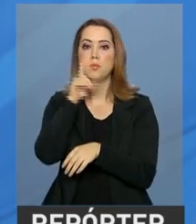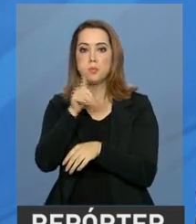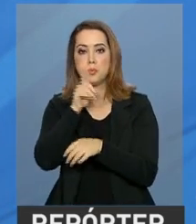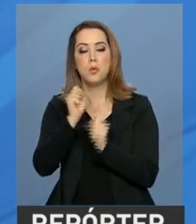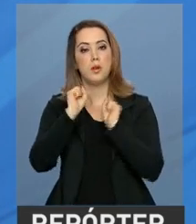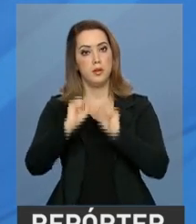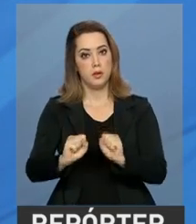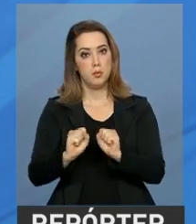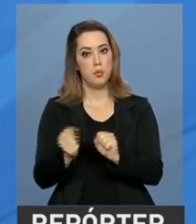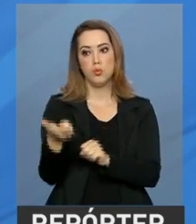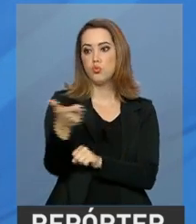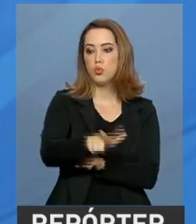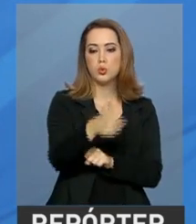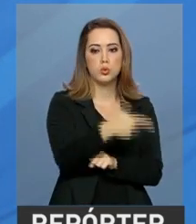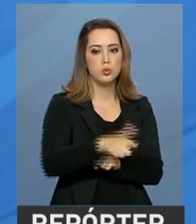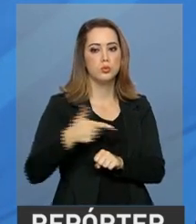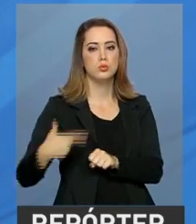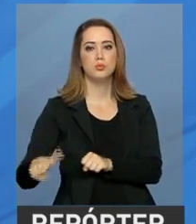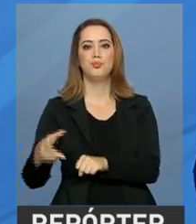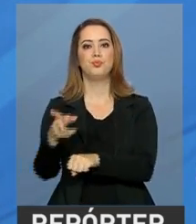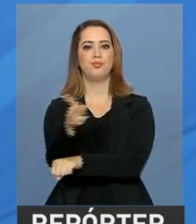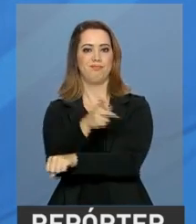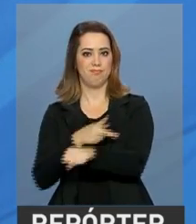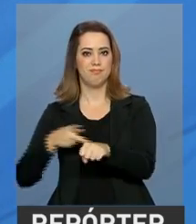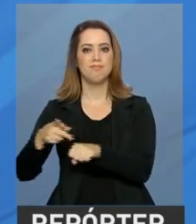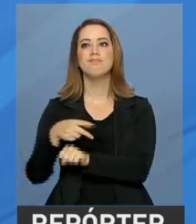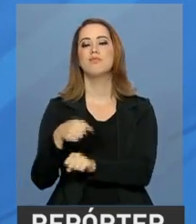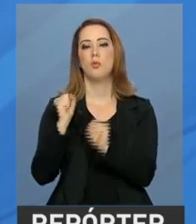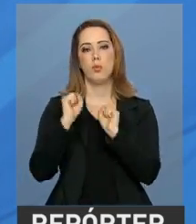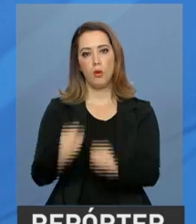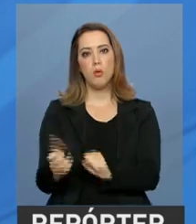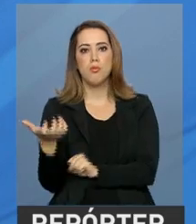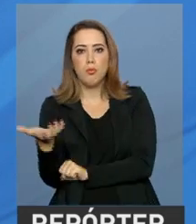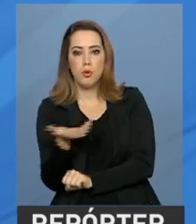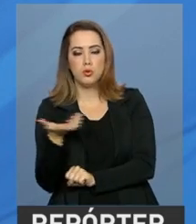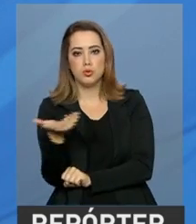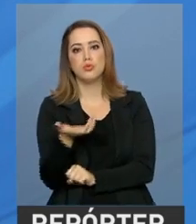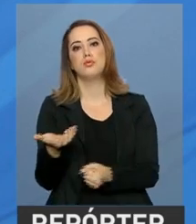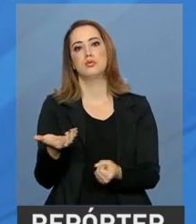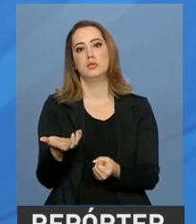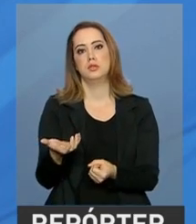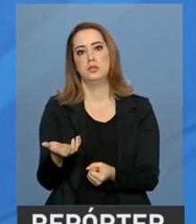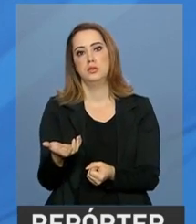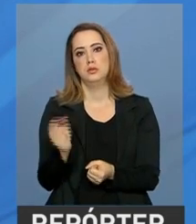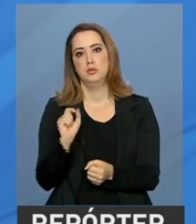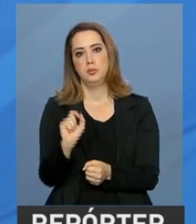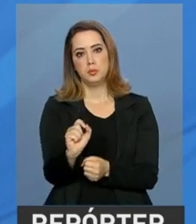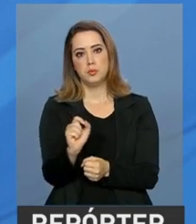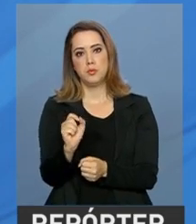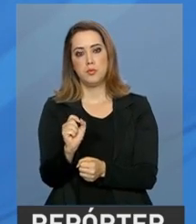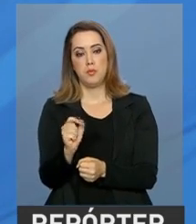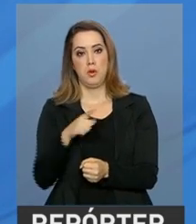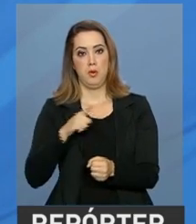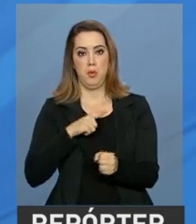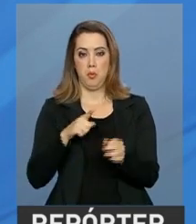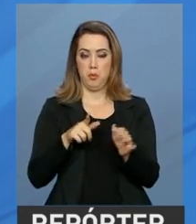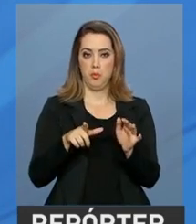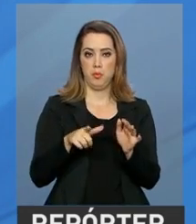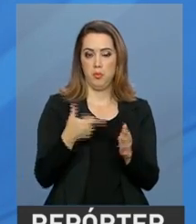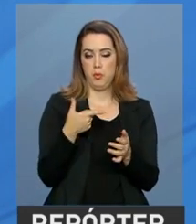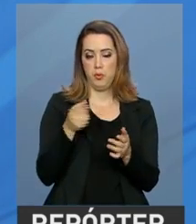possibilidade de mandarmos para os demais também. E outros países que nem sistema de defesa às vezes